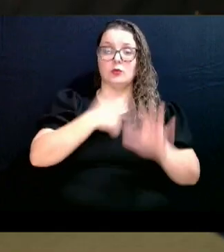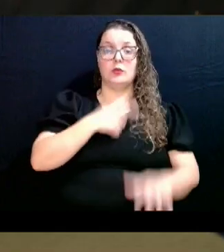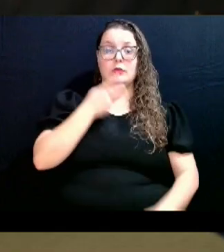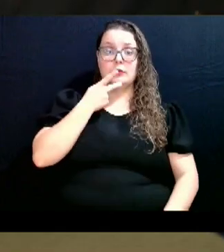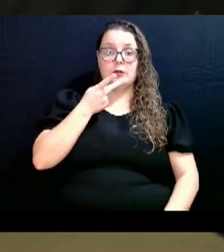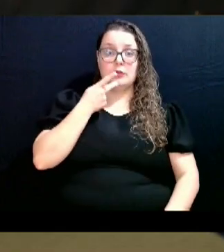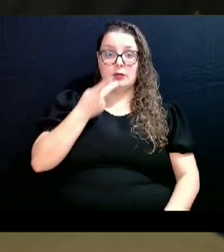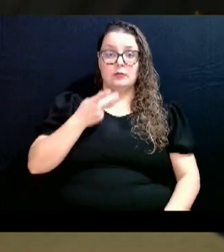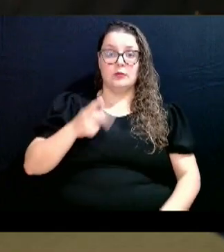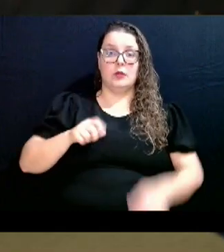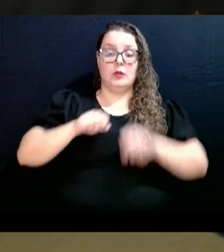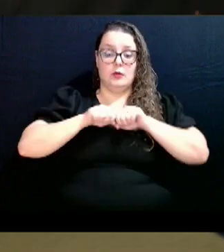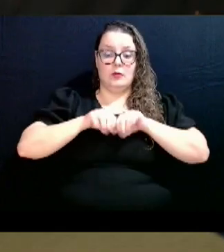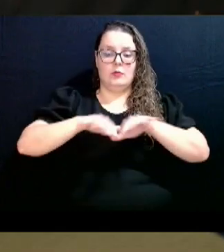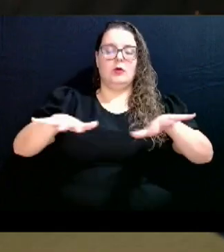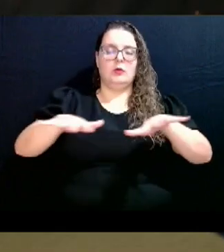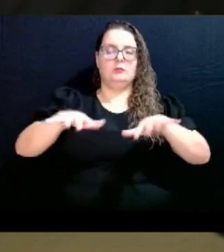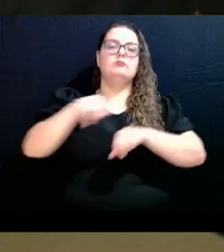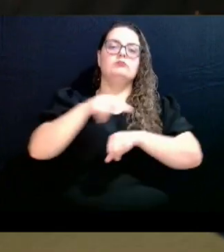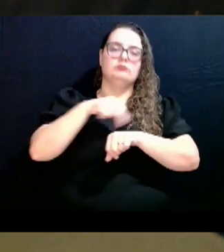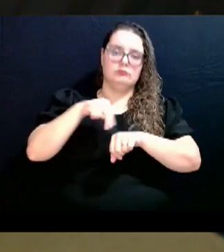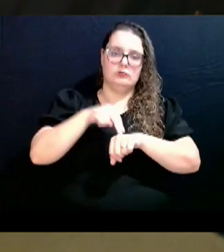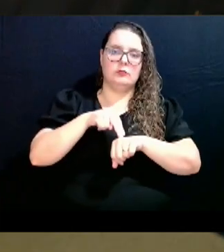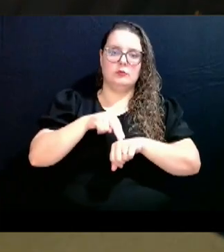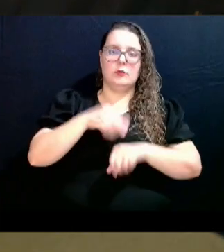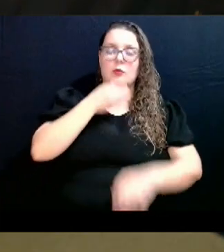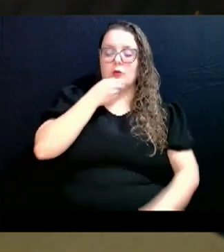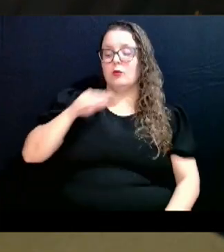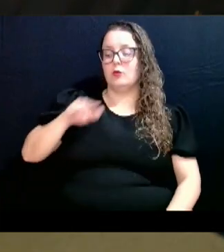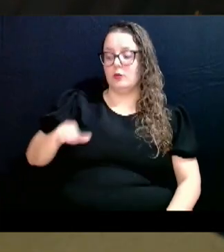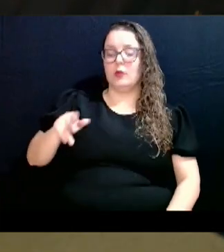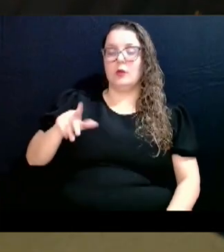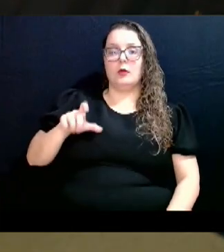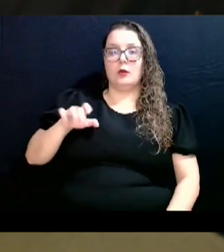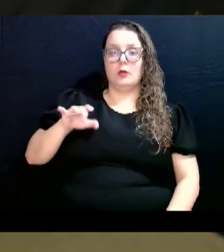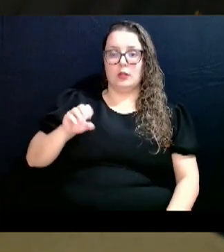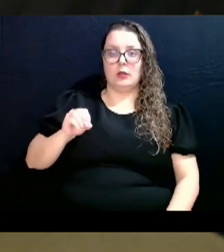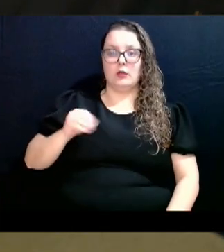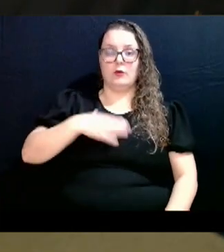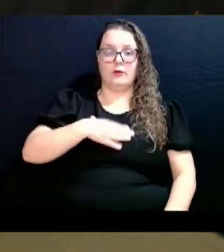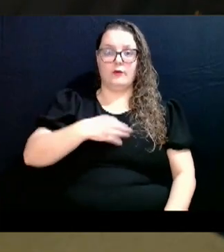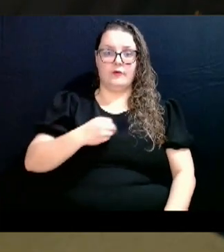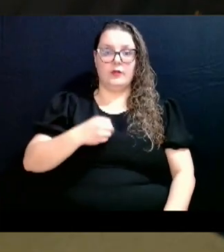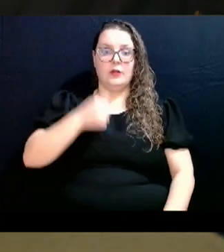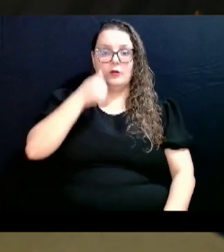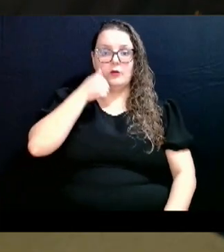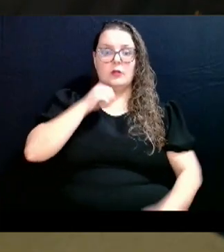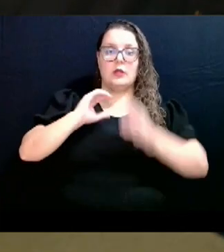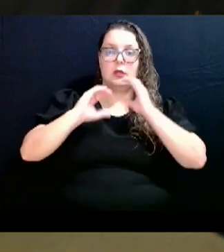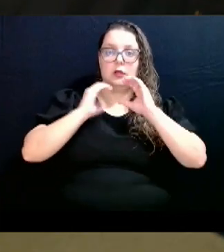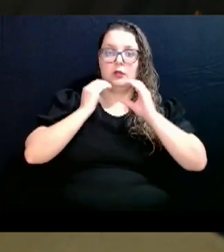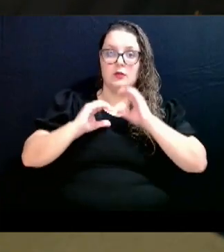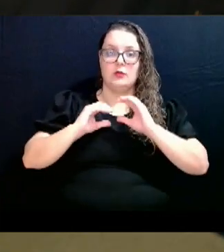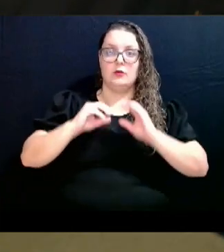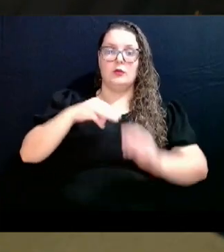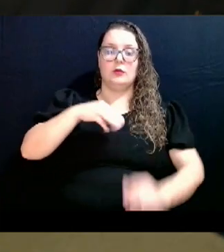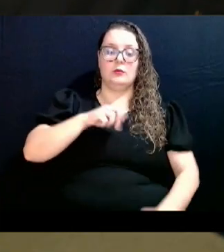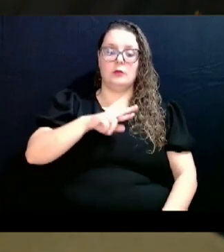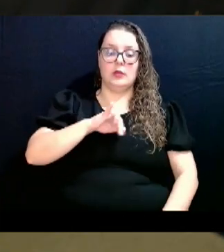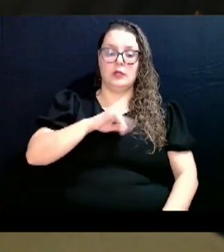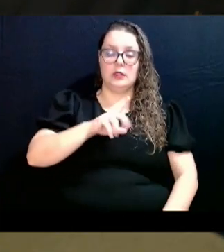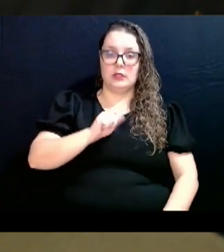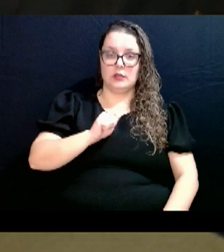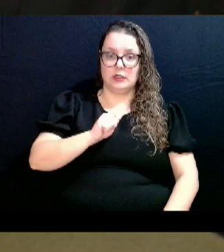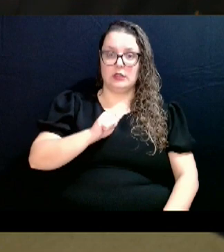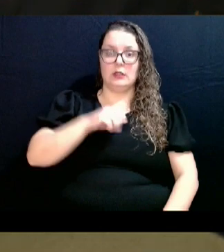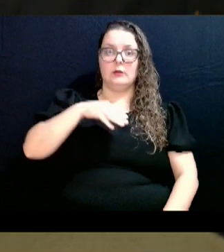repercussão nacional, o do pequeno Léo, filho da cantora Marília Mendonça, né? Desde o trágico falecimento da mãe, ele vive